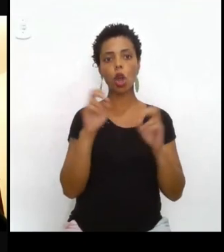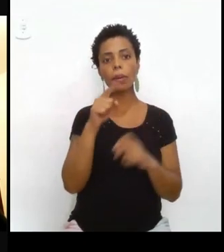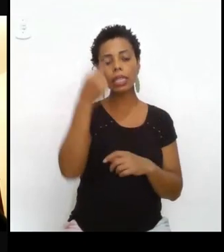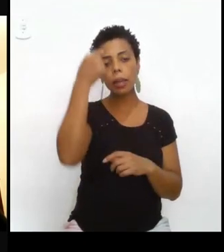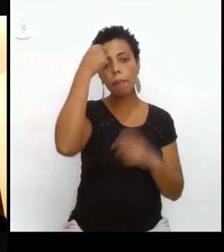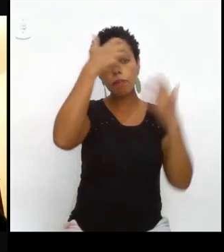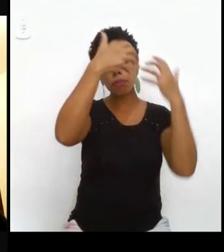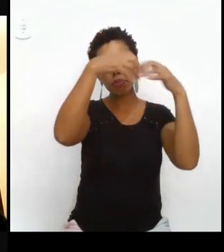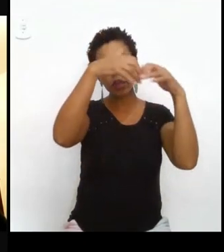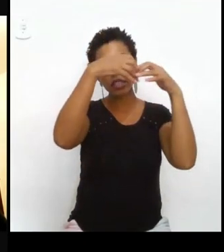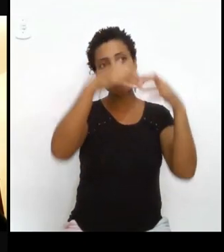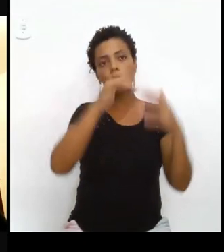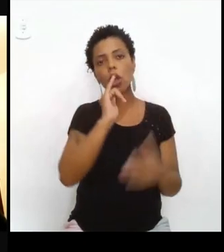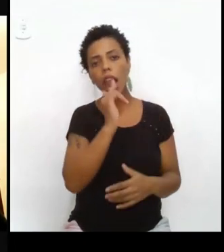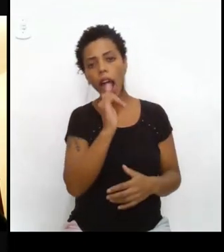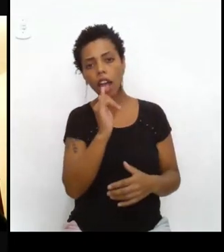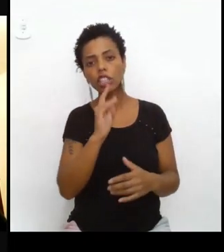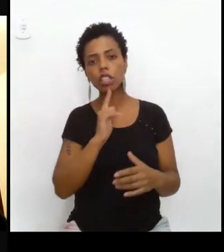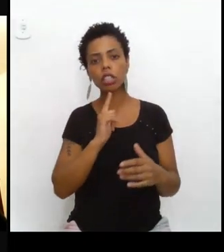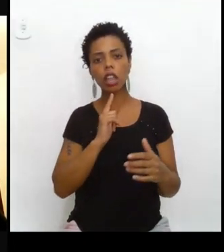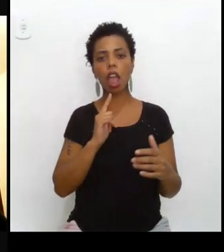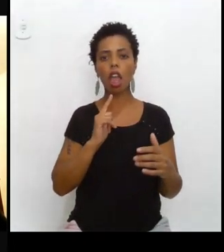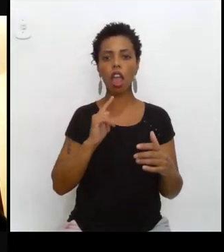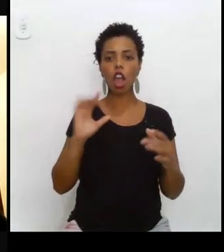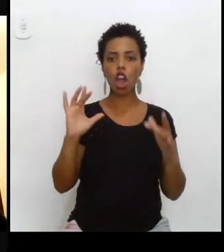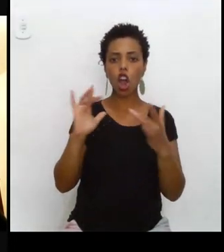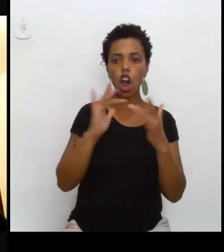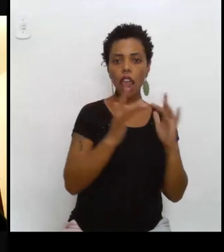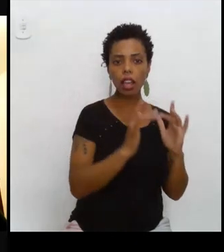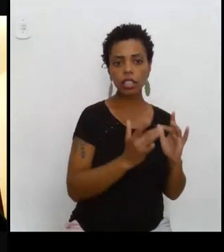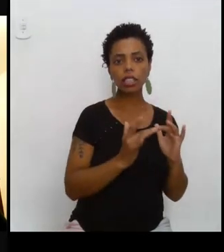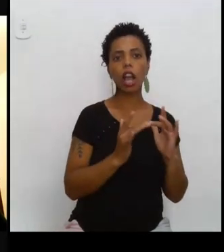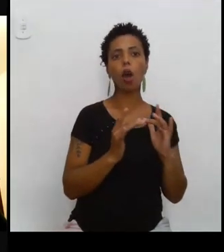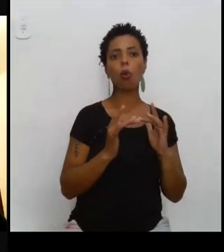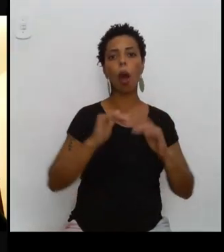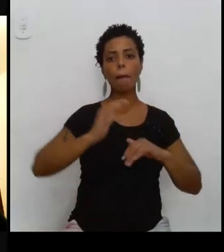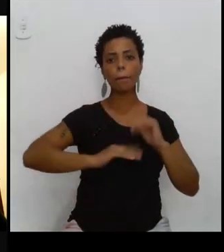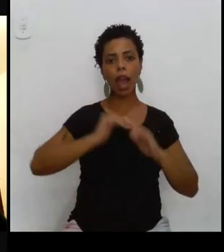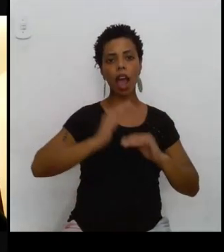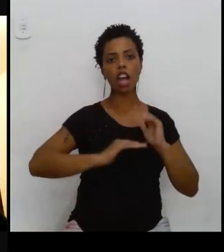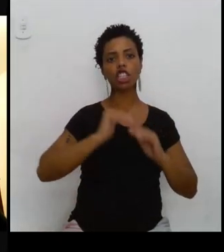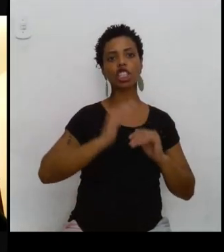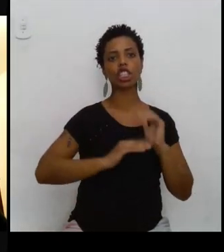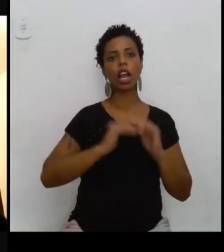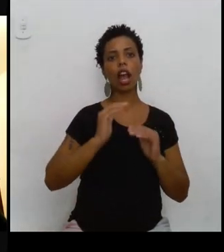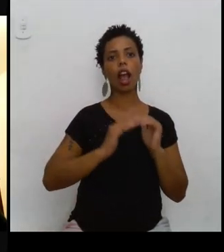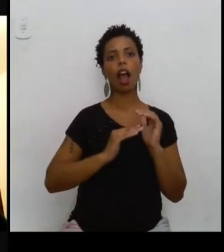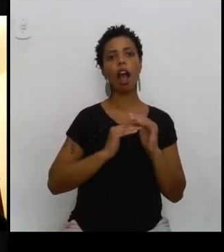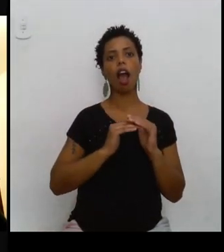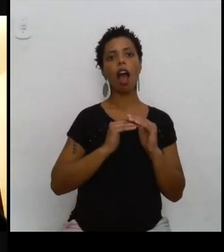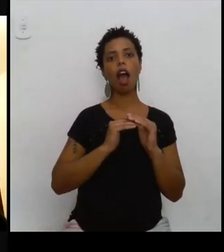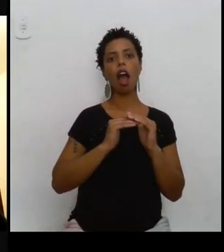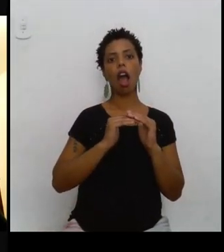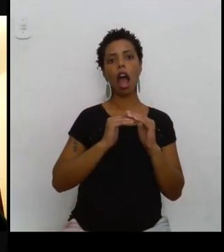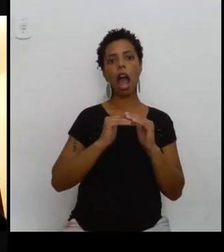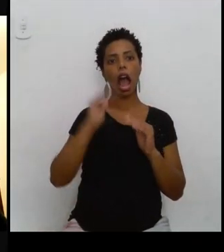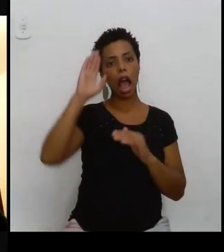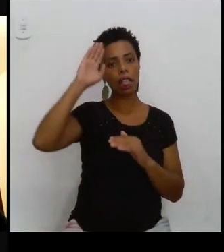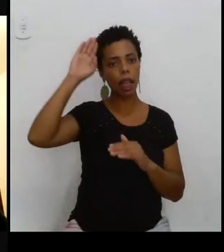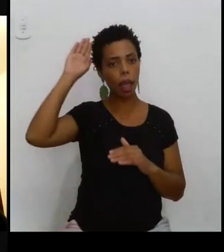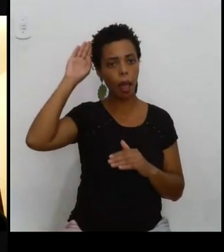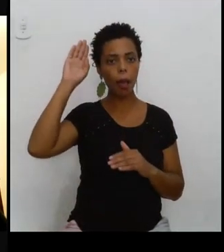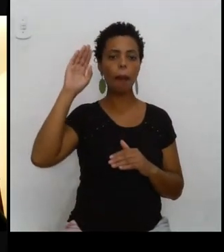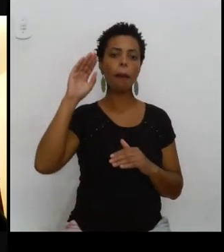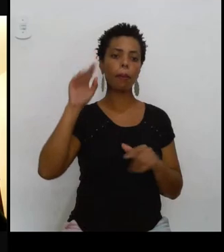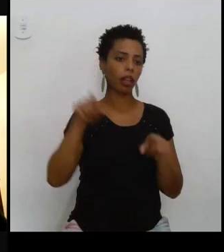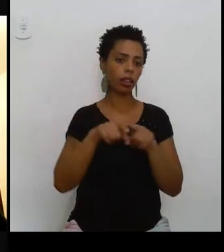conexões com a prática acadêmica praticar conceitual entre a da filosofia que te bloqueou o João seu